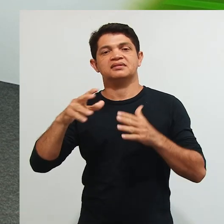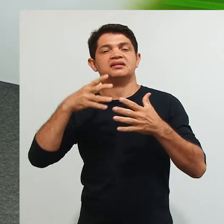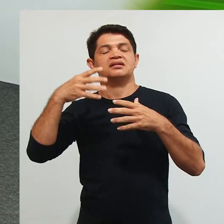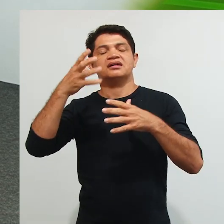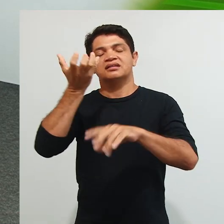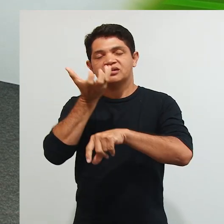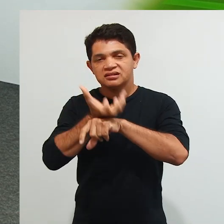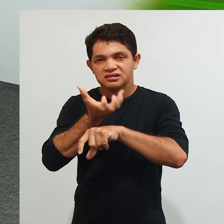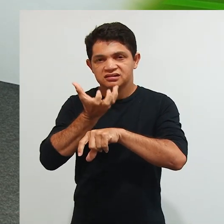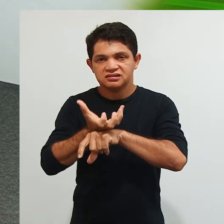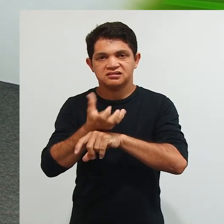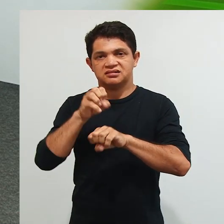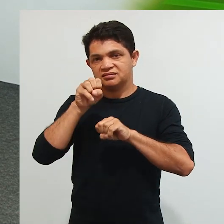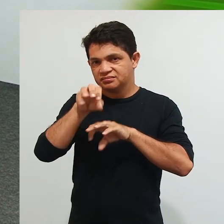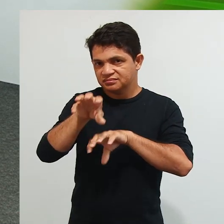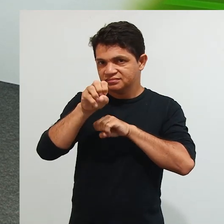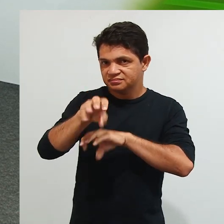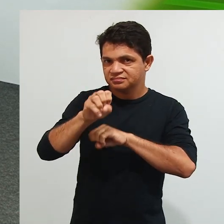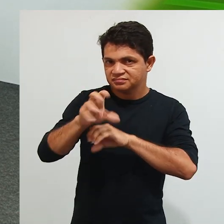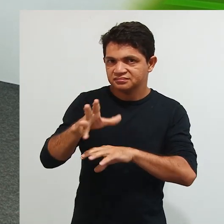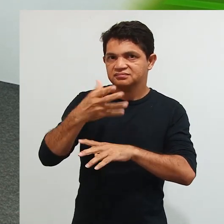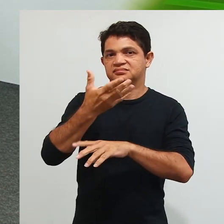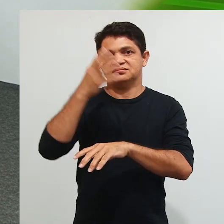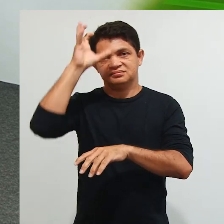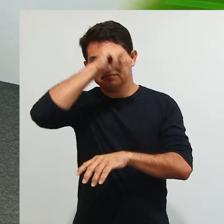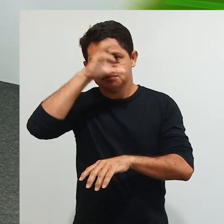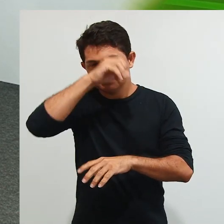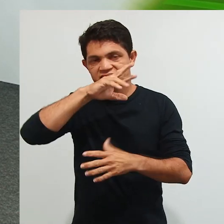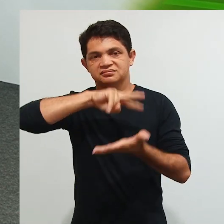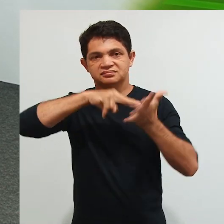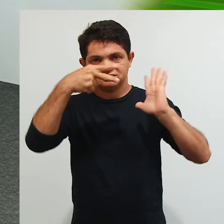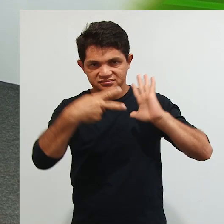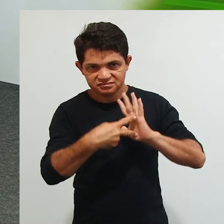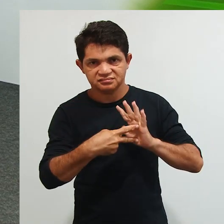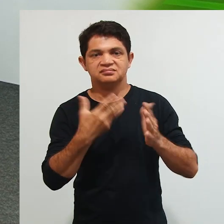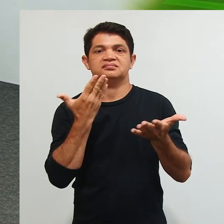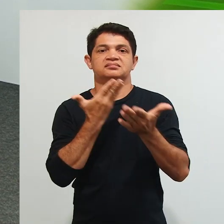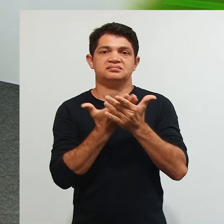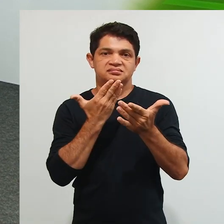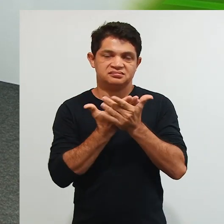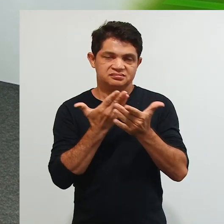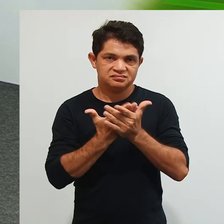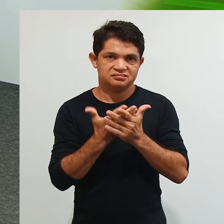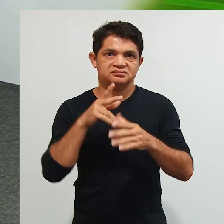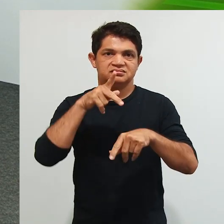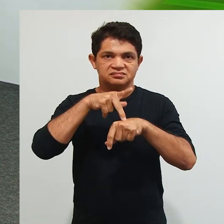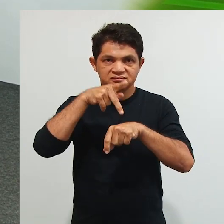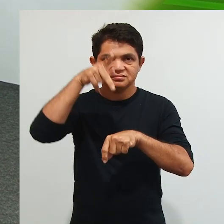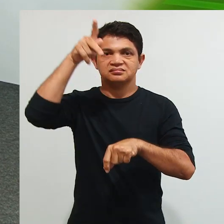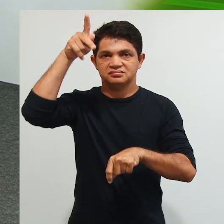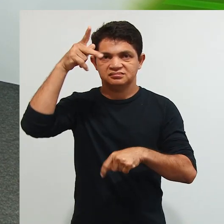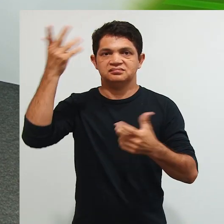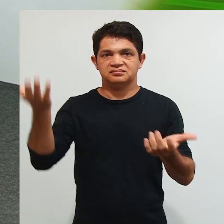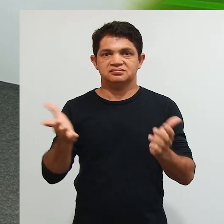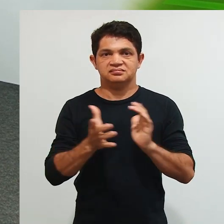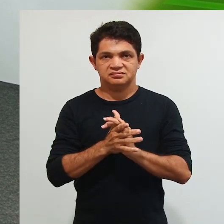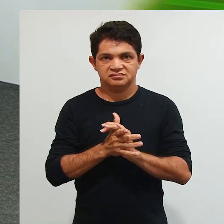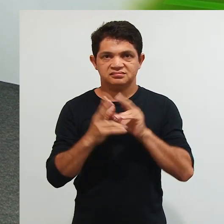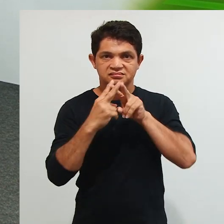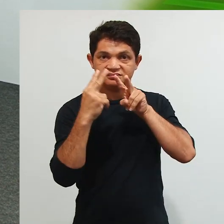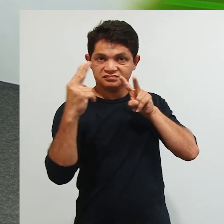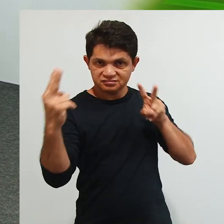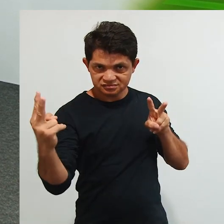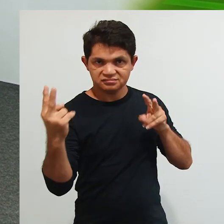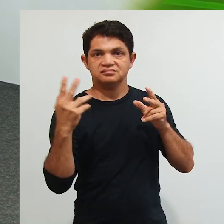Teorias do Desenvolvimento e da Aprendizagem. O ambiente onde eu estou é o estúdio, das gravações das nossas